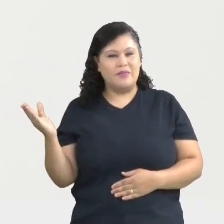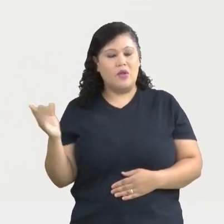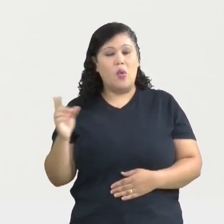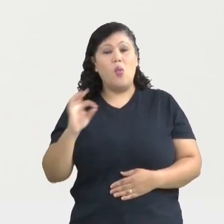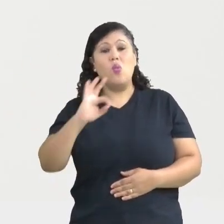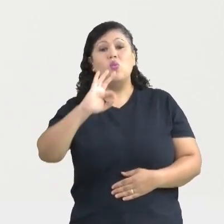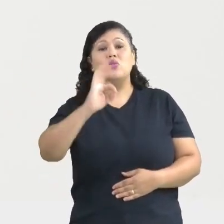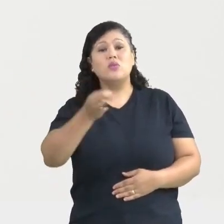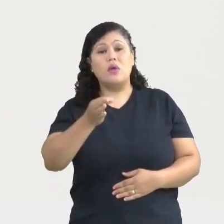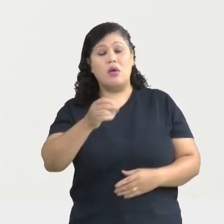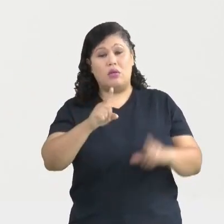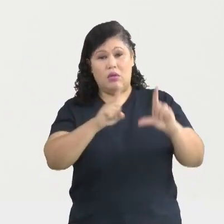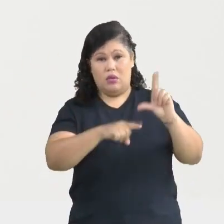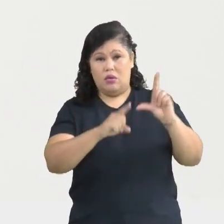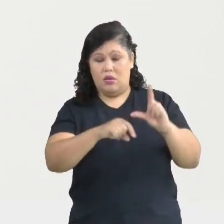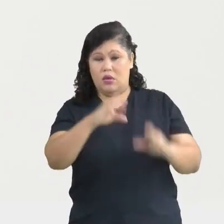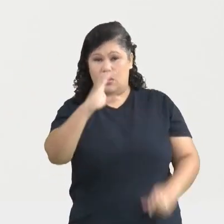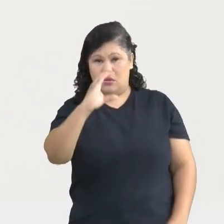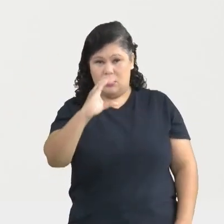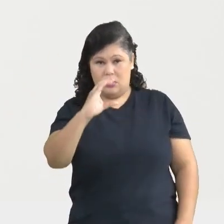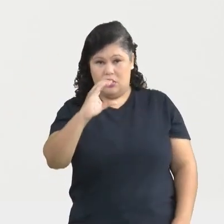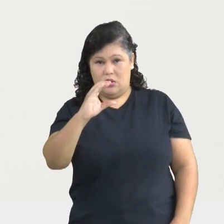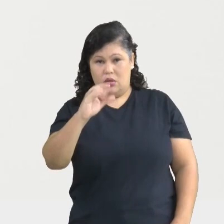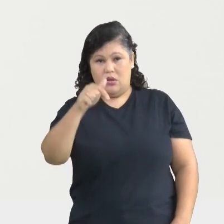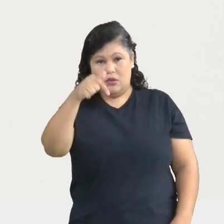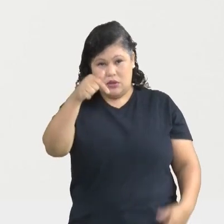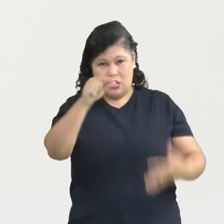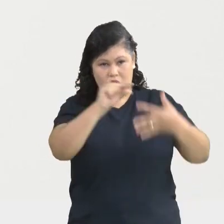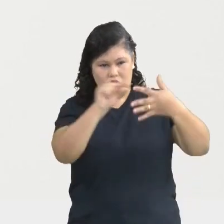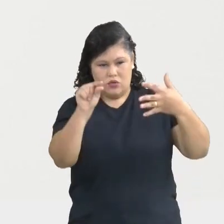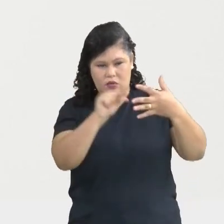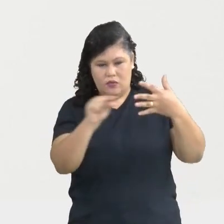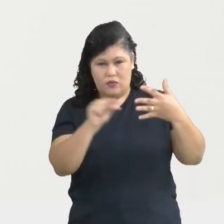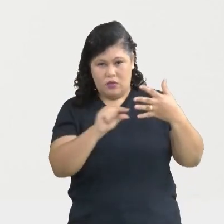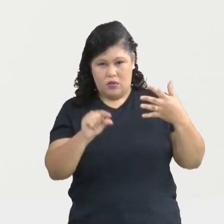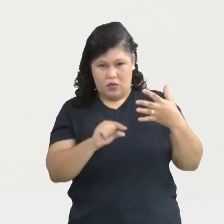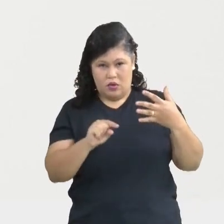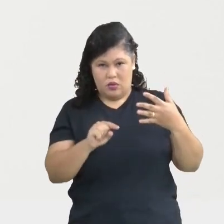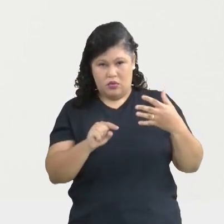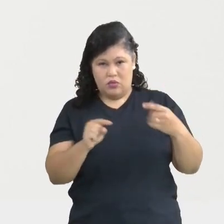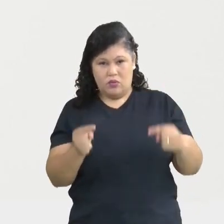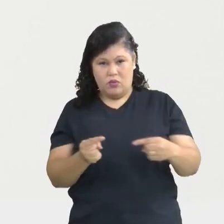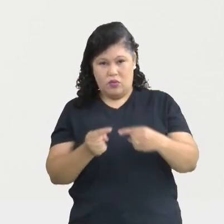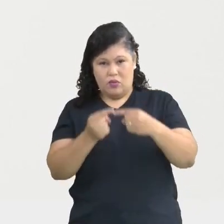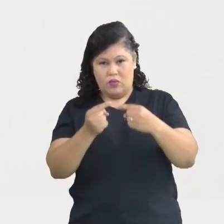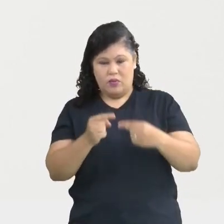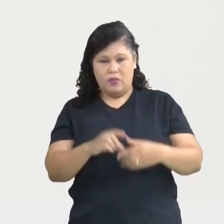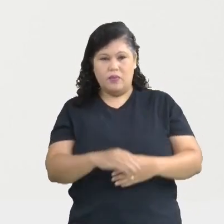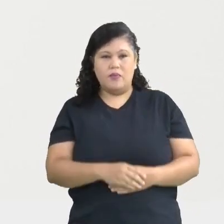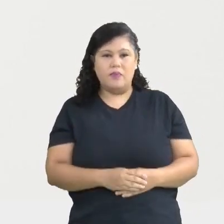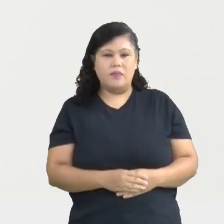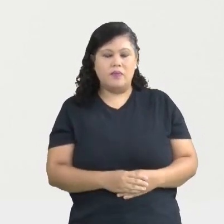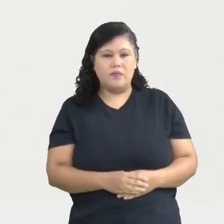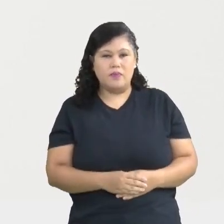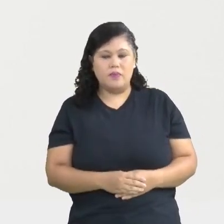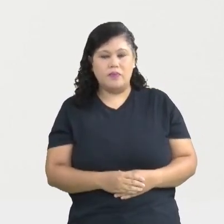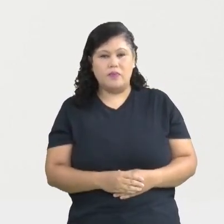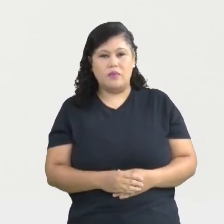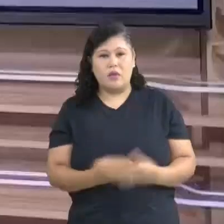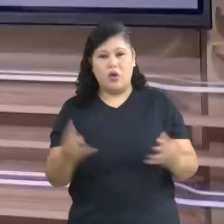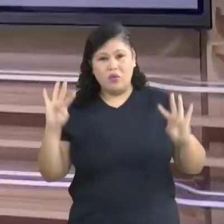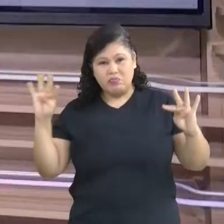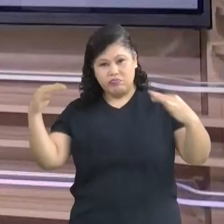C. Tem 7 versos, porque aqui tem 7 linhas. Crianças, olhem aqui para